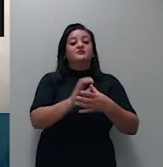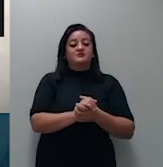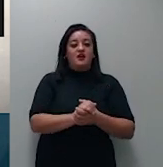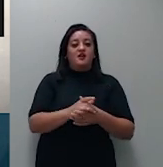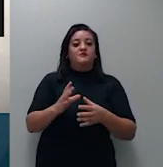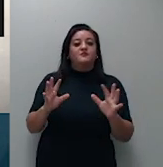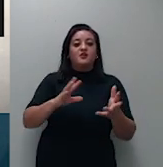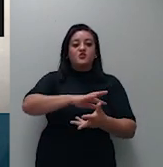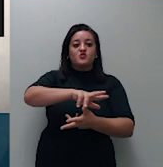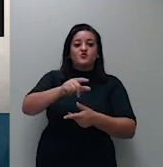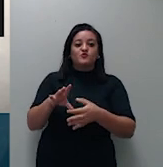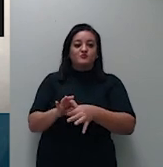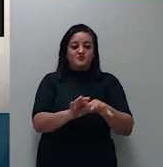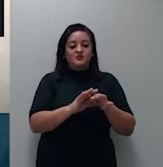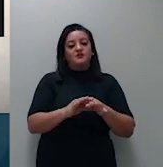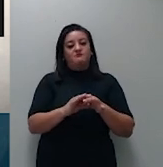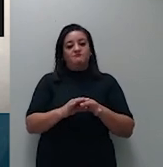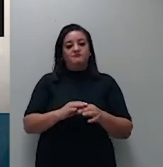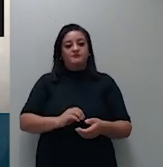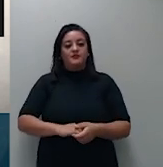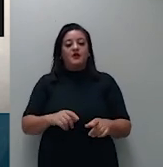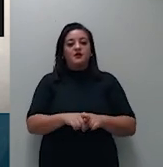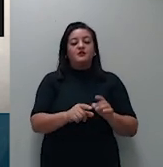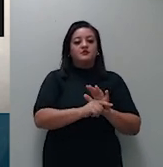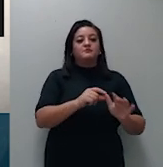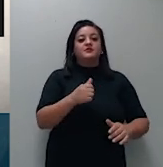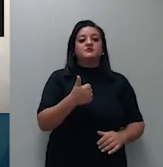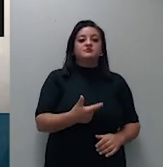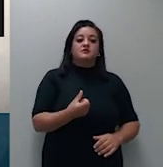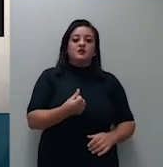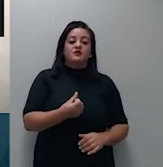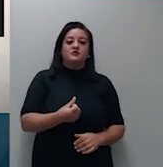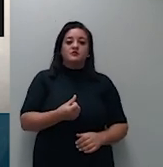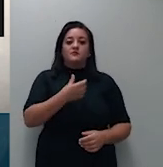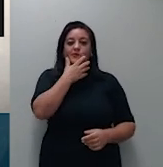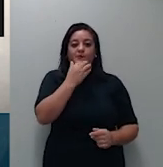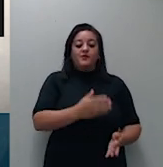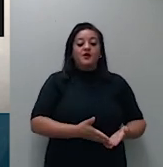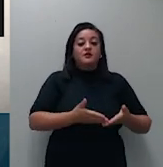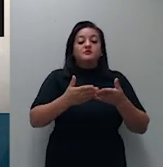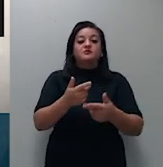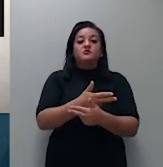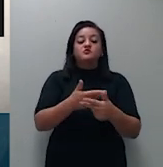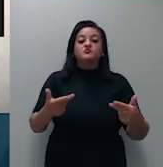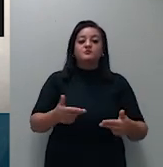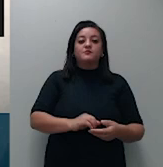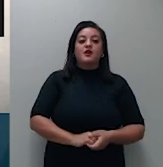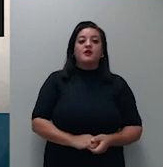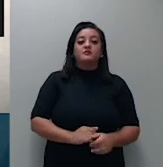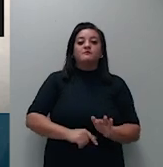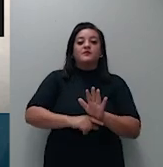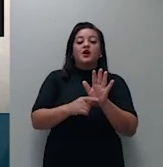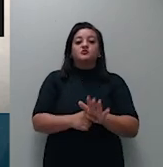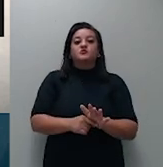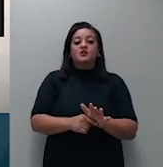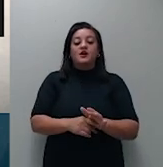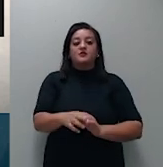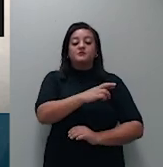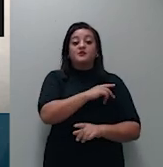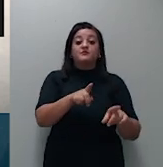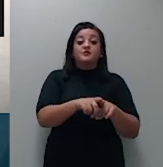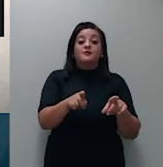em regime de comunhão Universal e tem seis alegação de doação de bens pelo adquirente em favor da